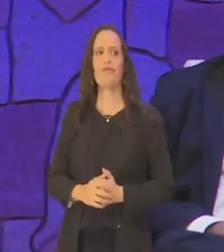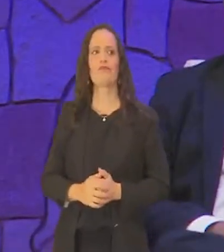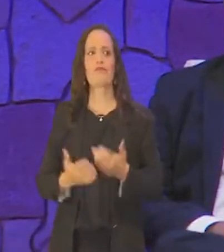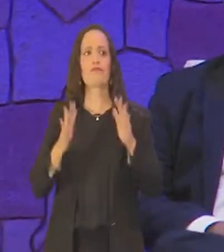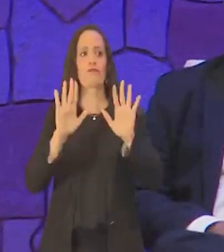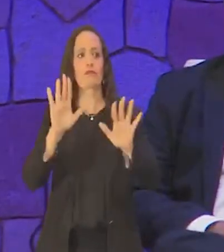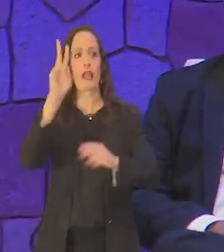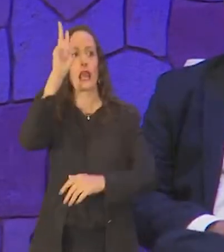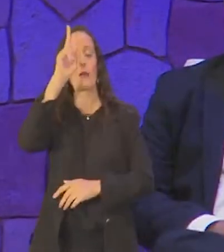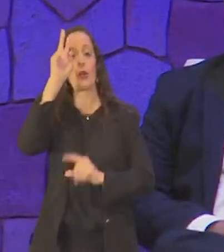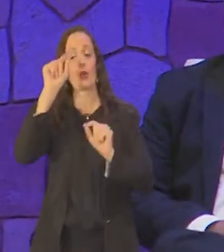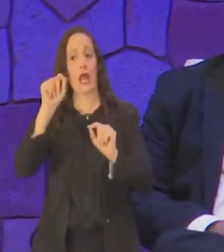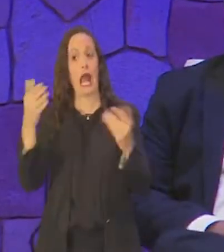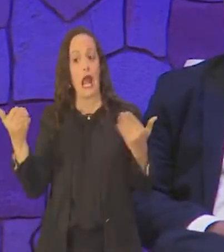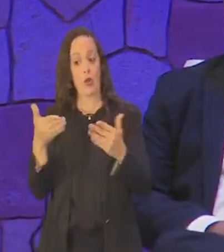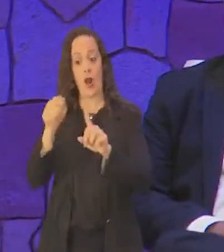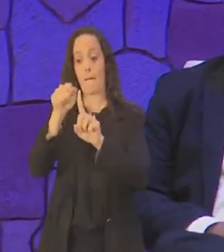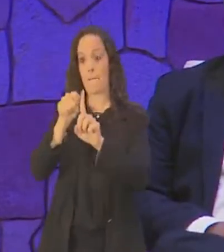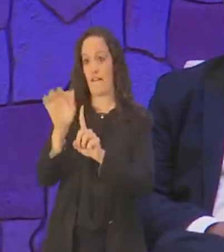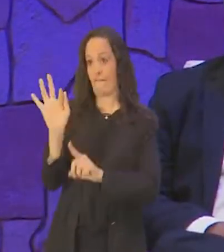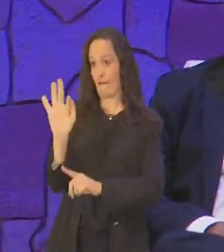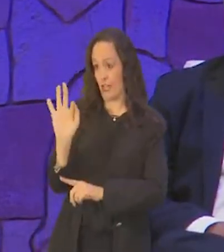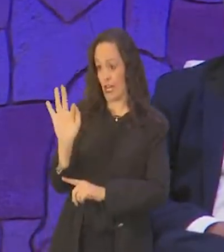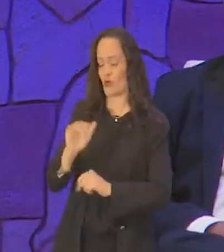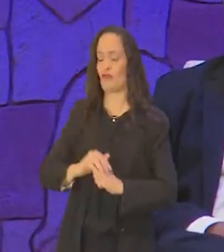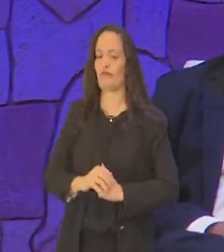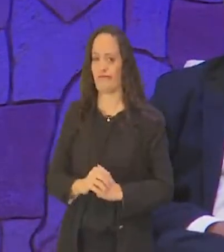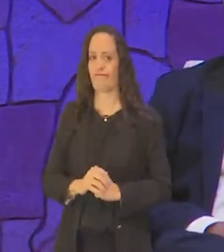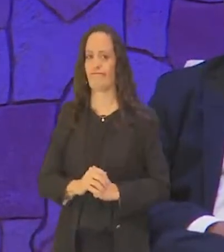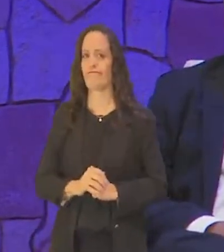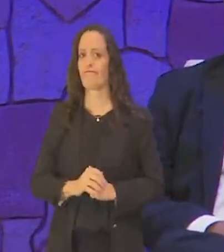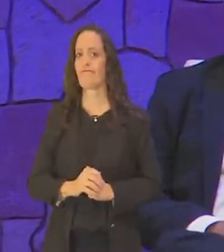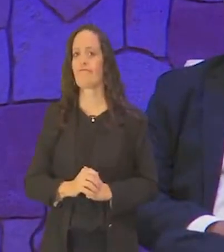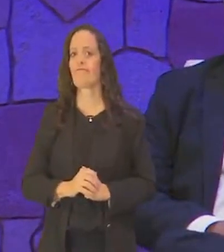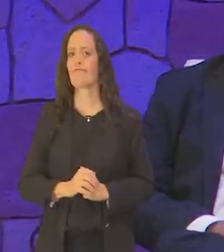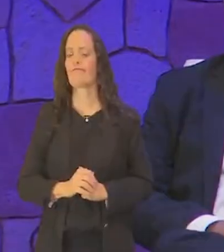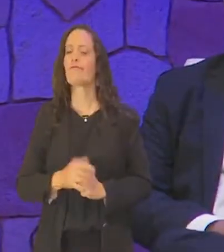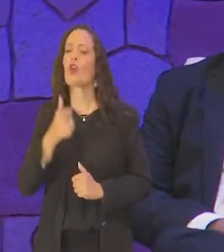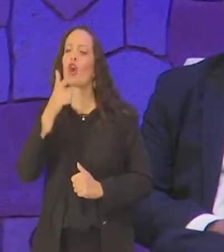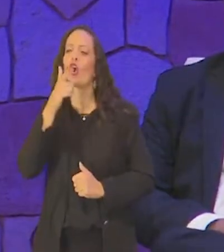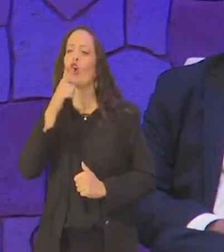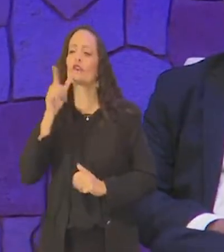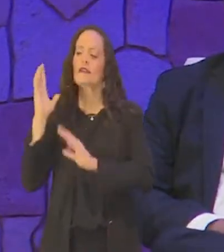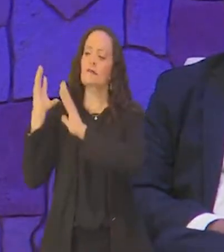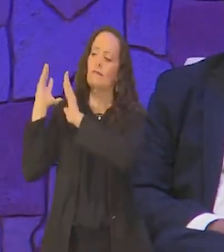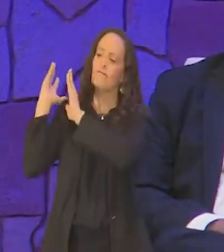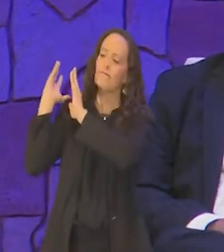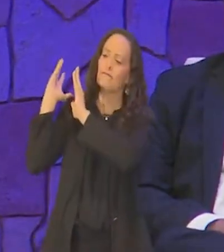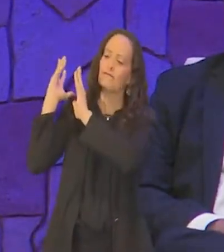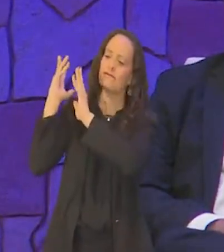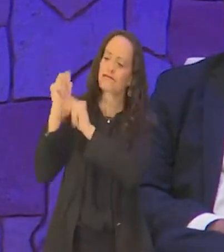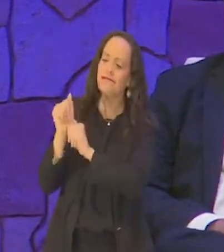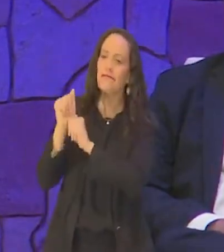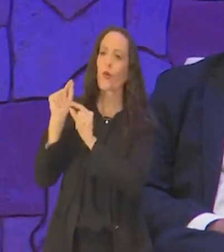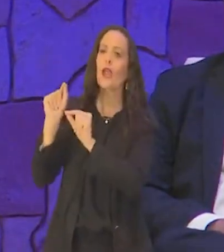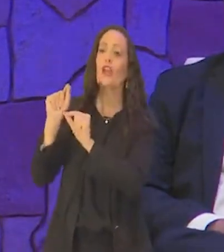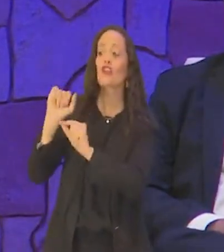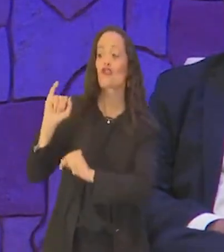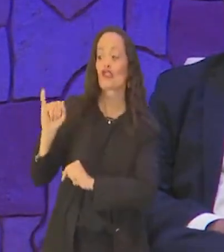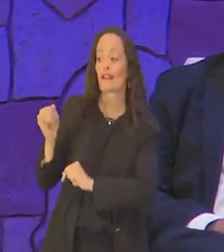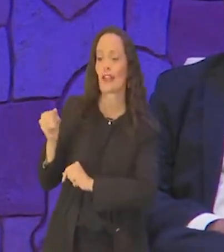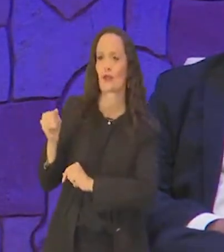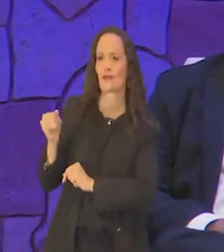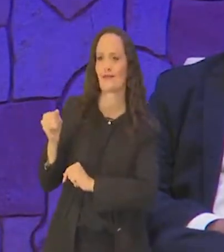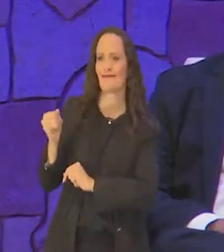agora no mês de fevereiro, nós conseguimos fazer uma retrospectiva do nosso primeiro mês